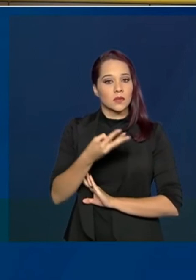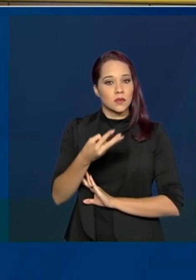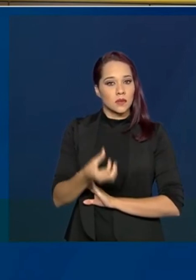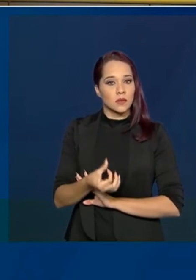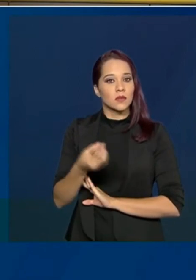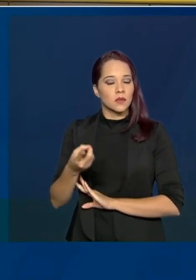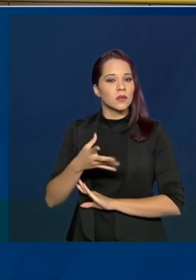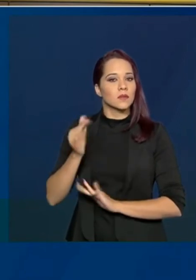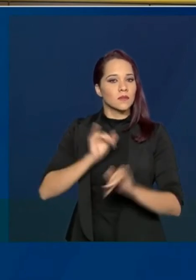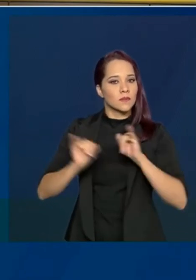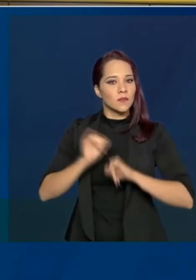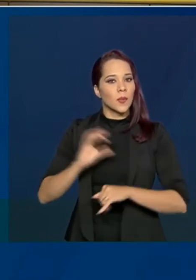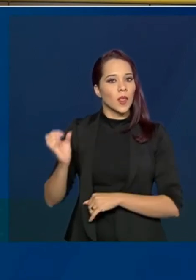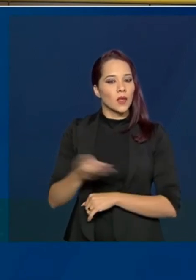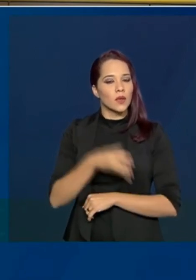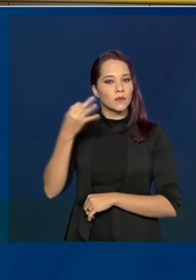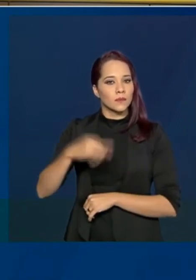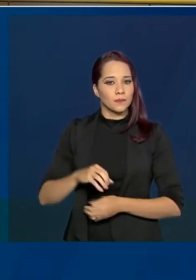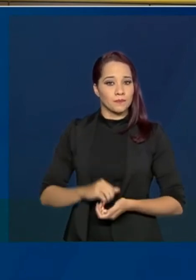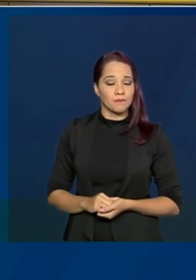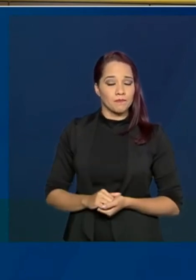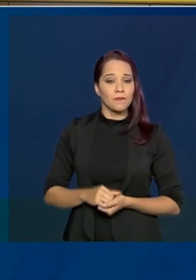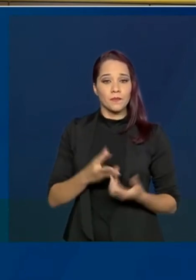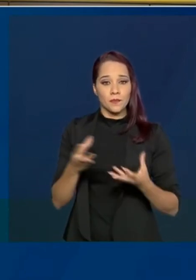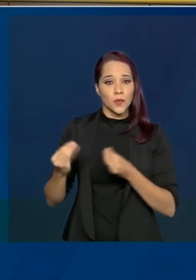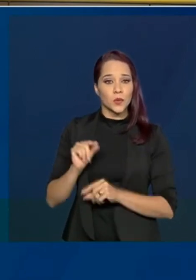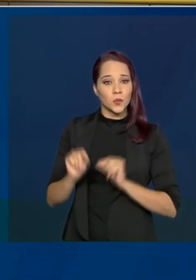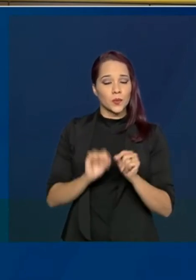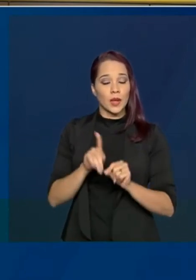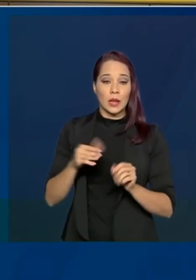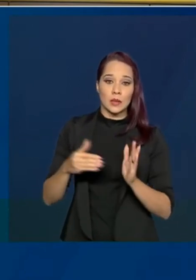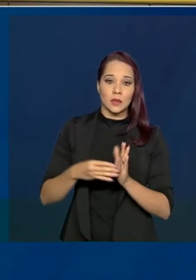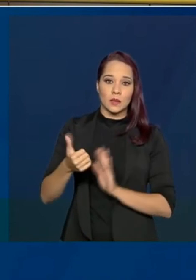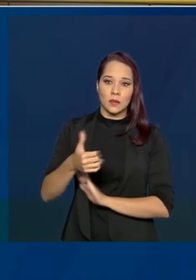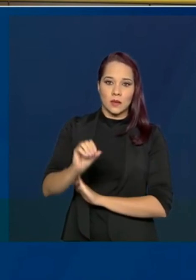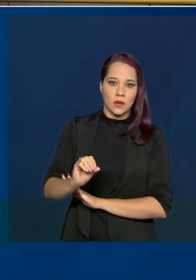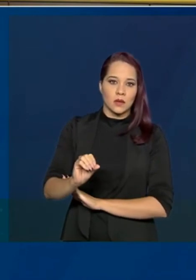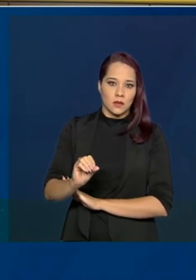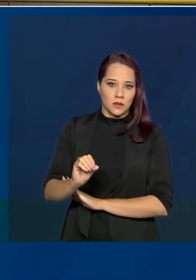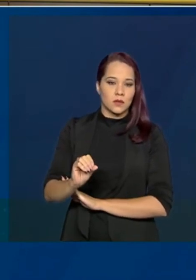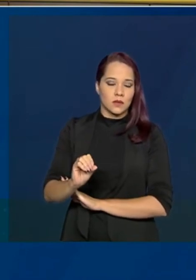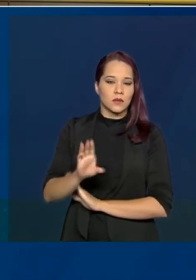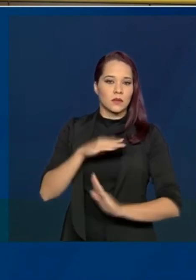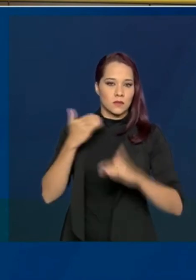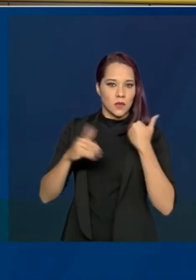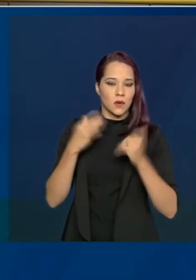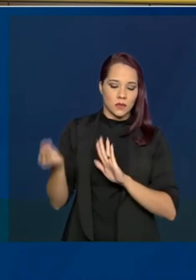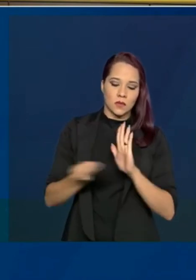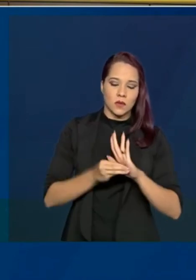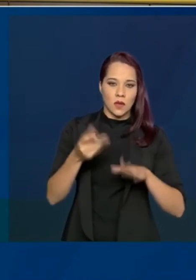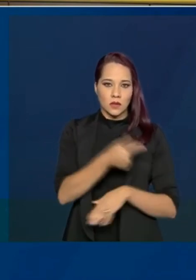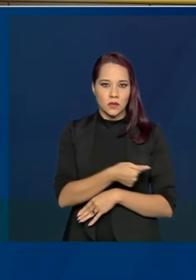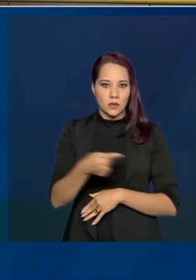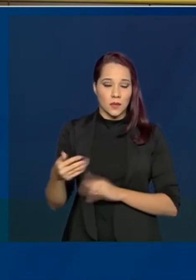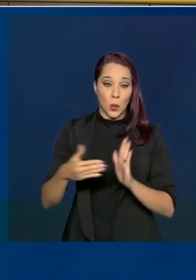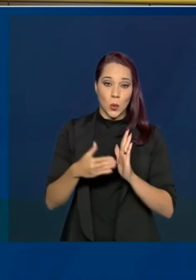1.463 notificaram novos registros, sendo a maioria de até 10 óbitos registrados